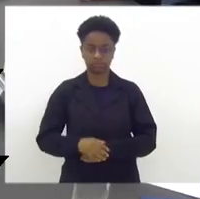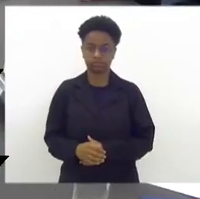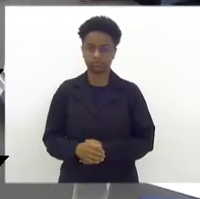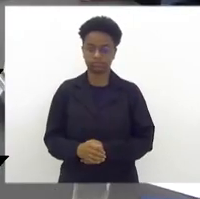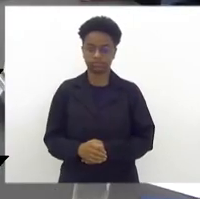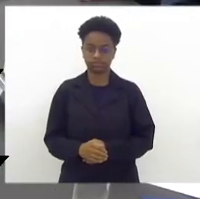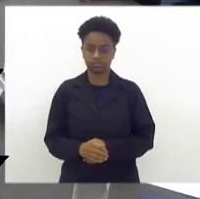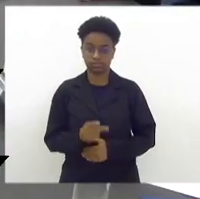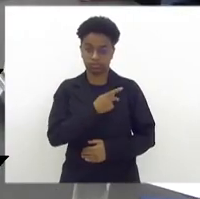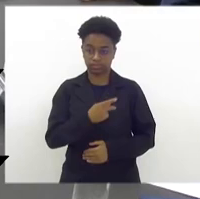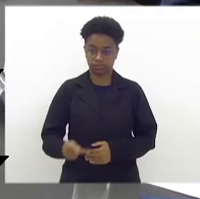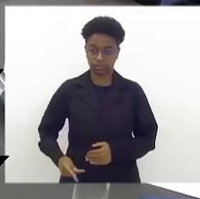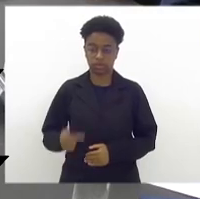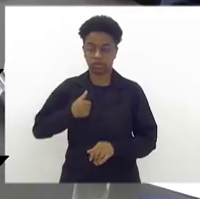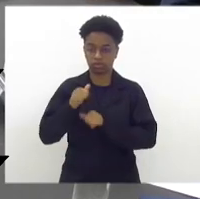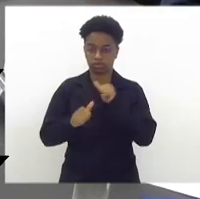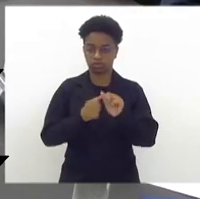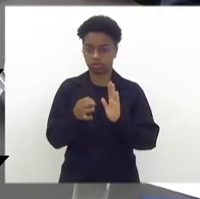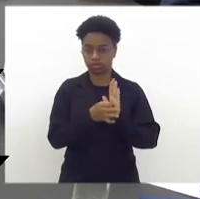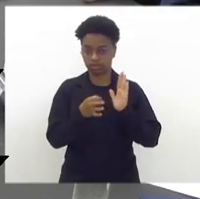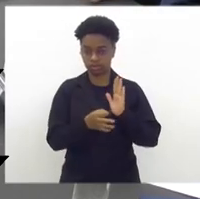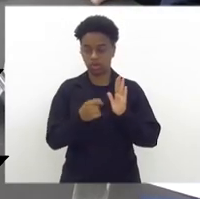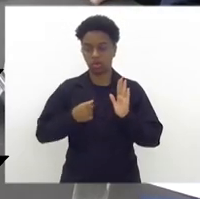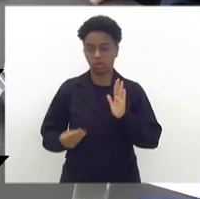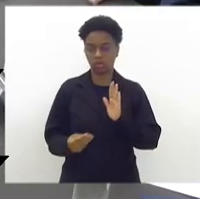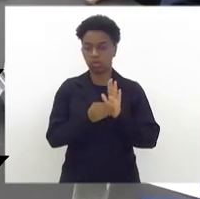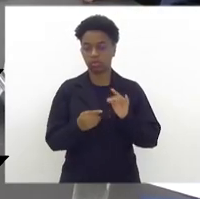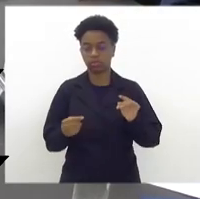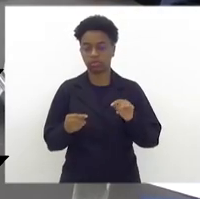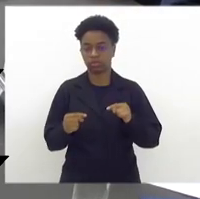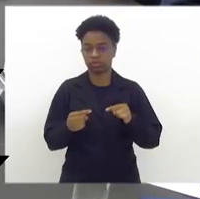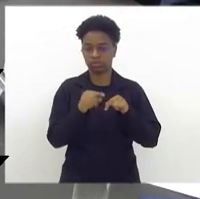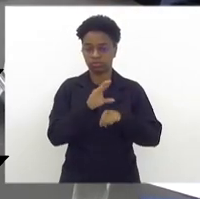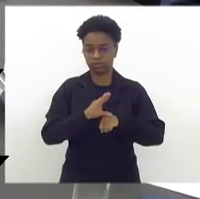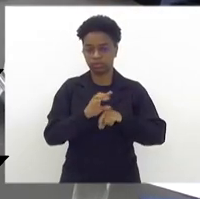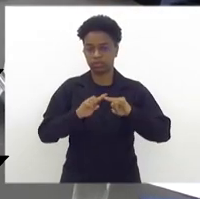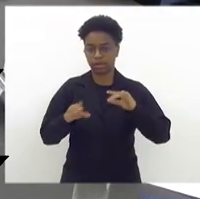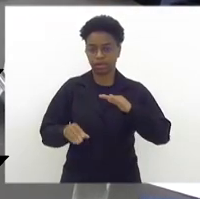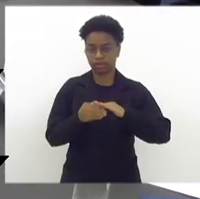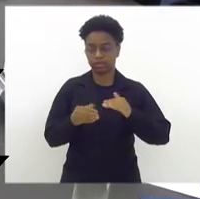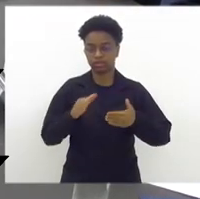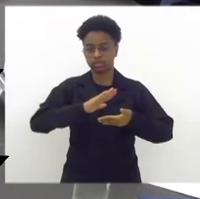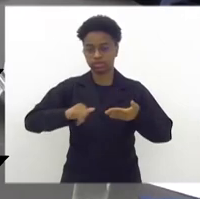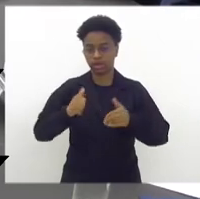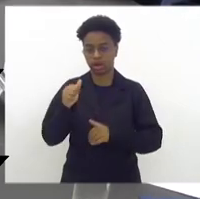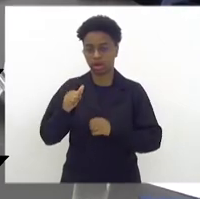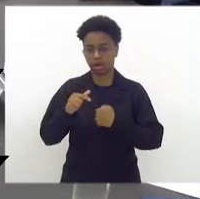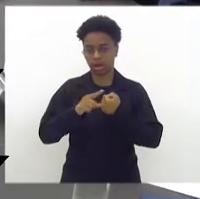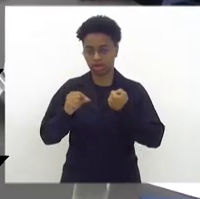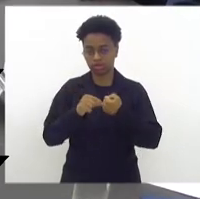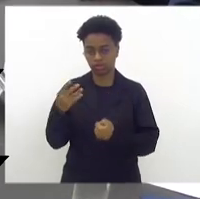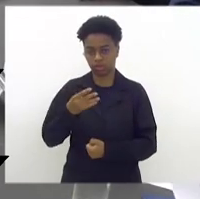Senhor presidente, se eu vou alterar meu parecer, eu vou dar constitucionalidade com emenda suprimindo o artigo